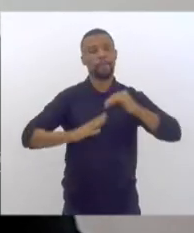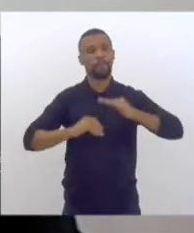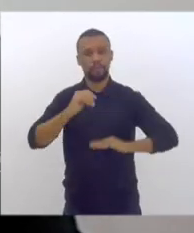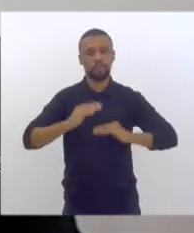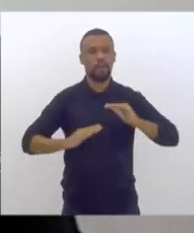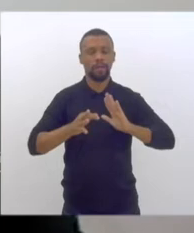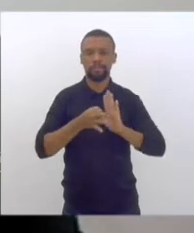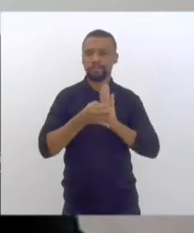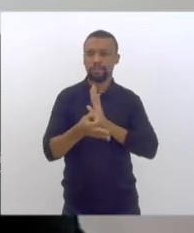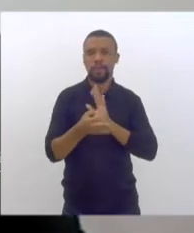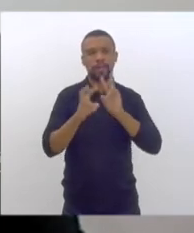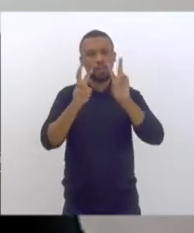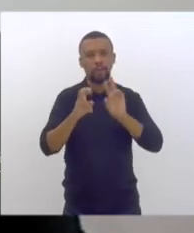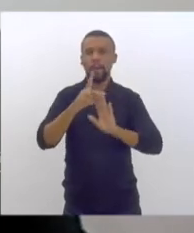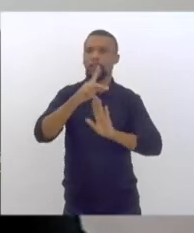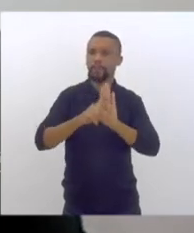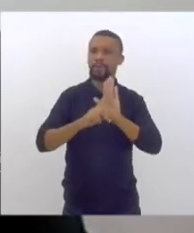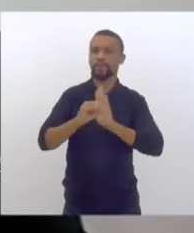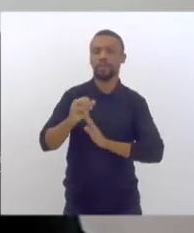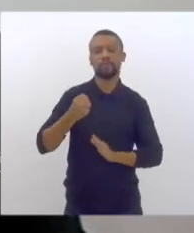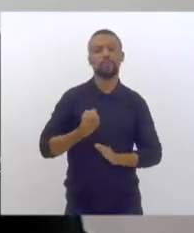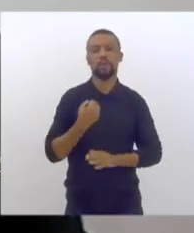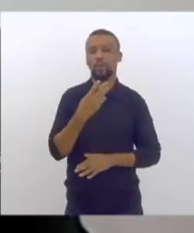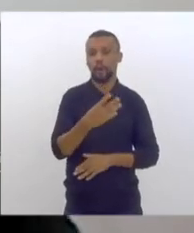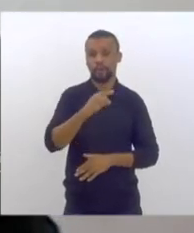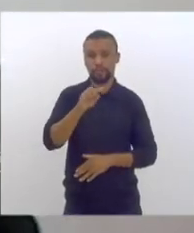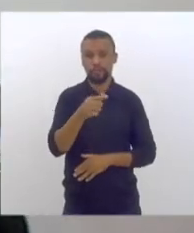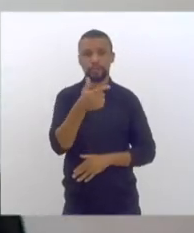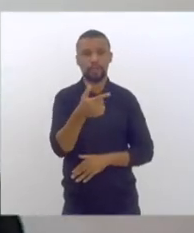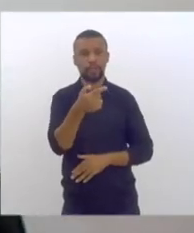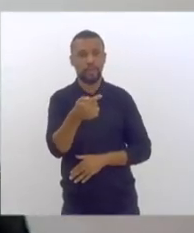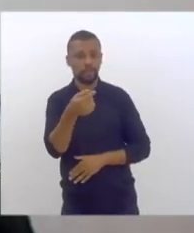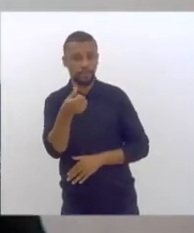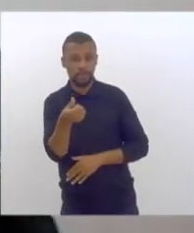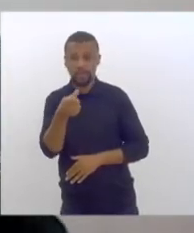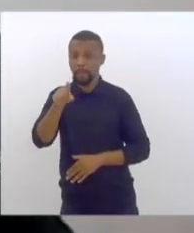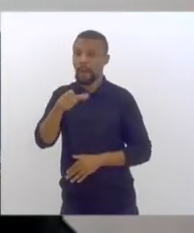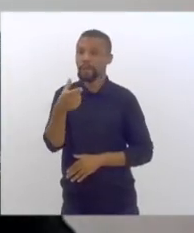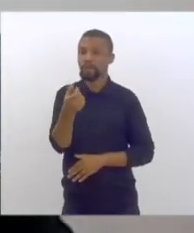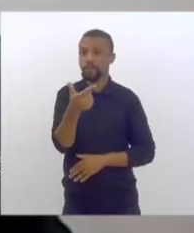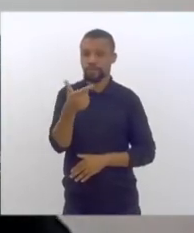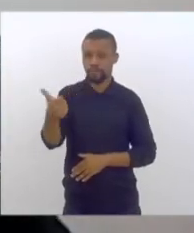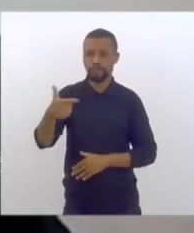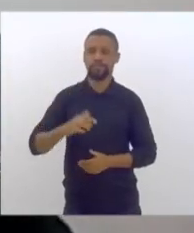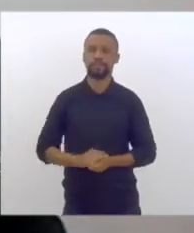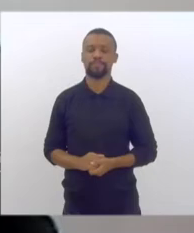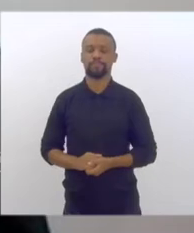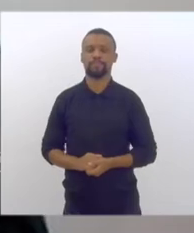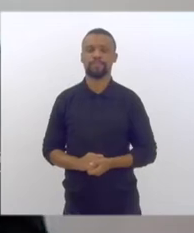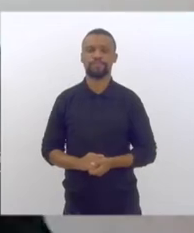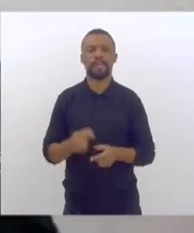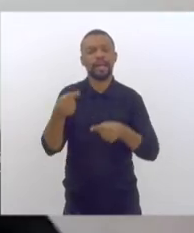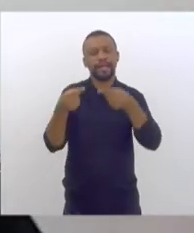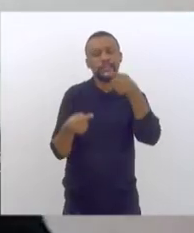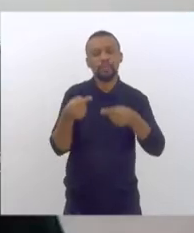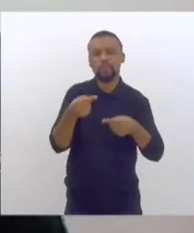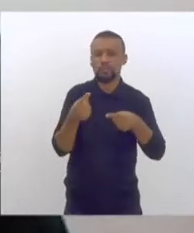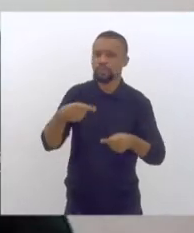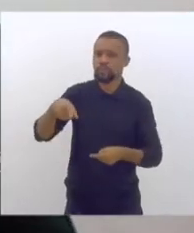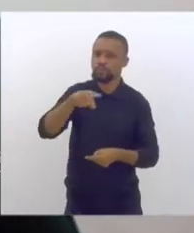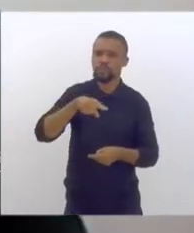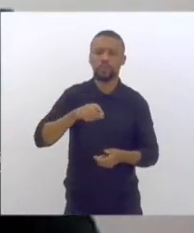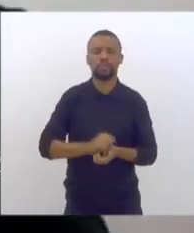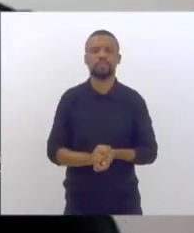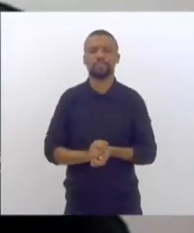é pela realização do projeto de lei 4.276 2021 e em discussão